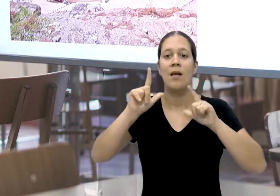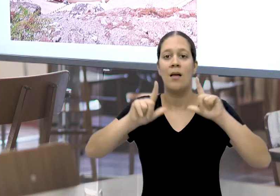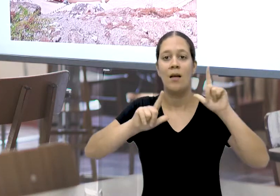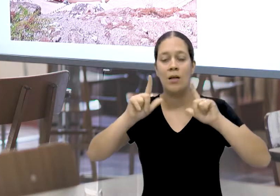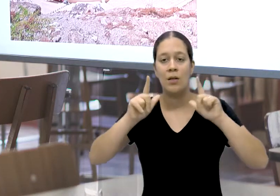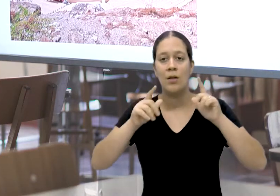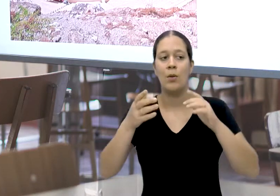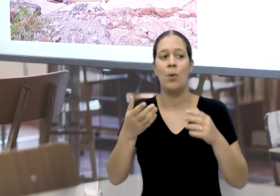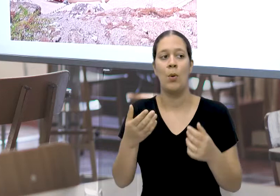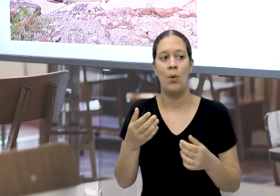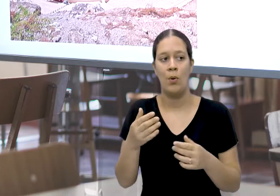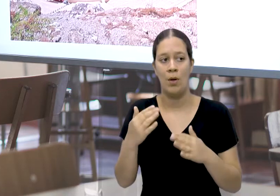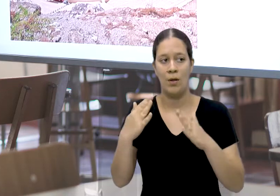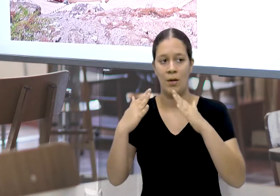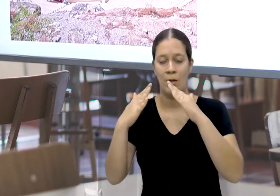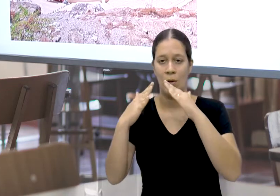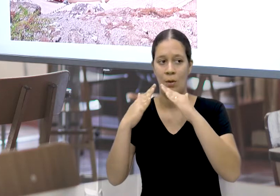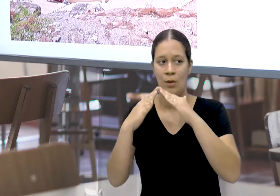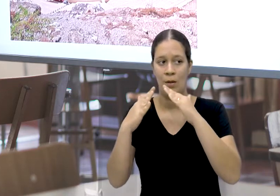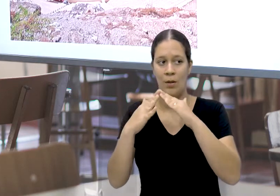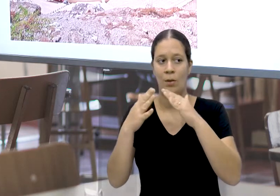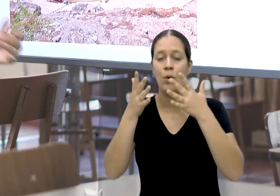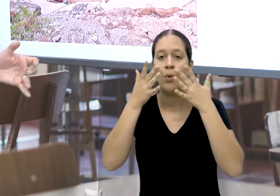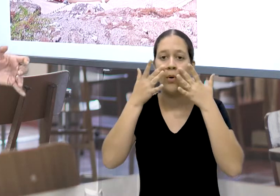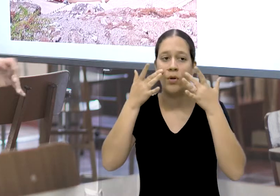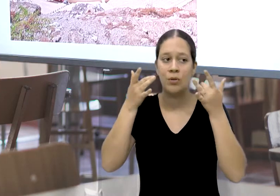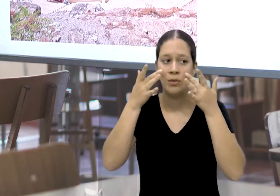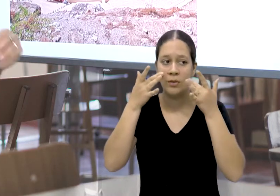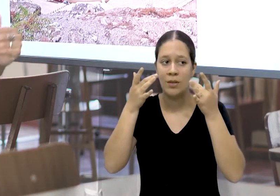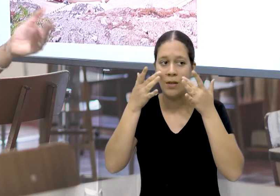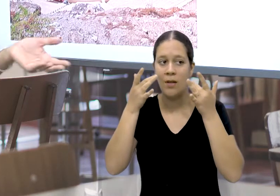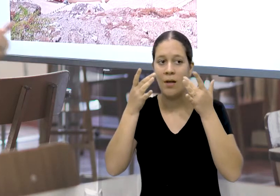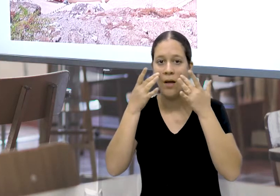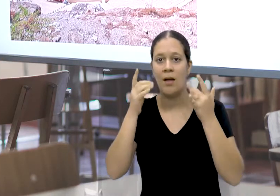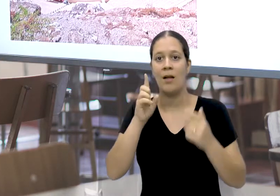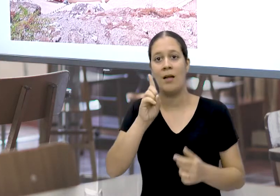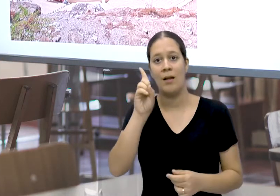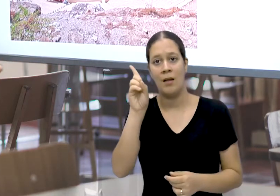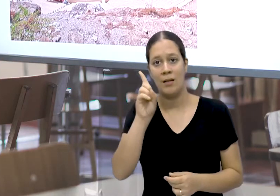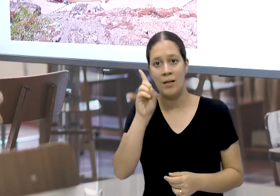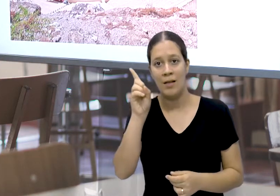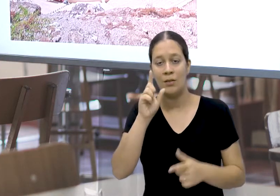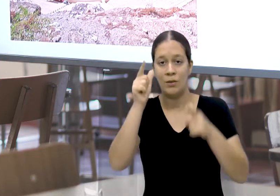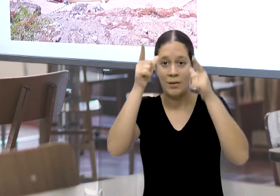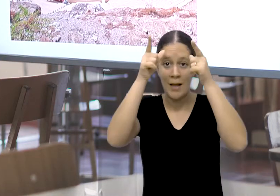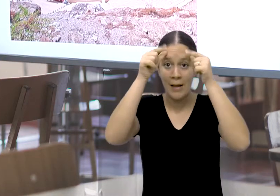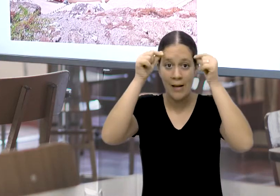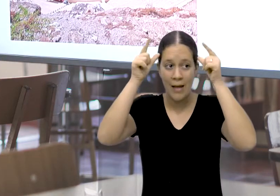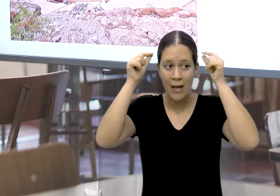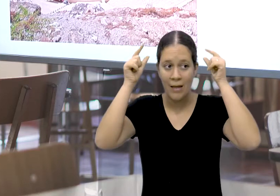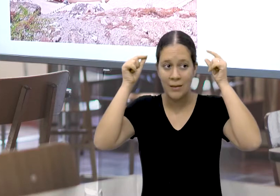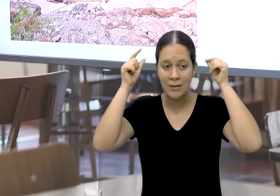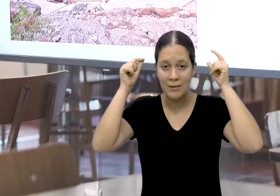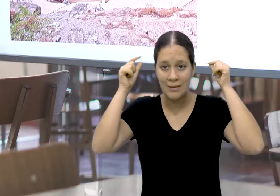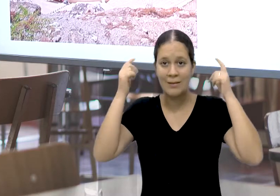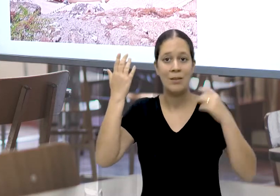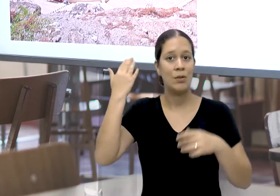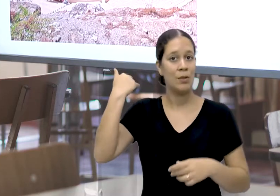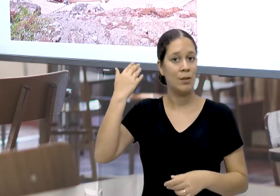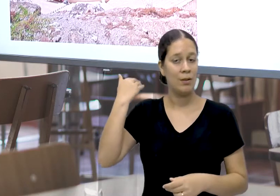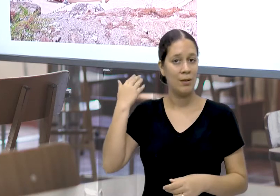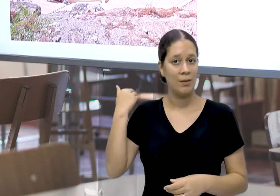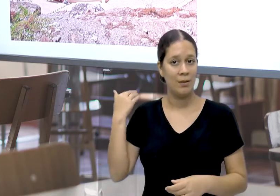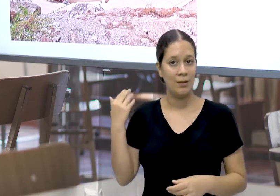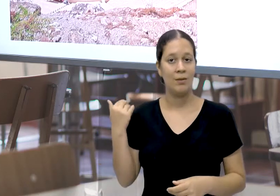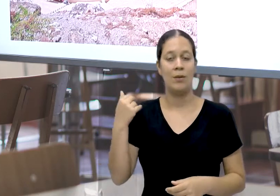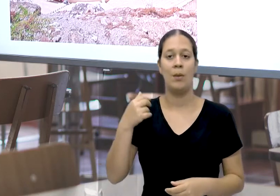atuar, atuar, tá? A dramatização é a atuação. Drama é a ação. Quando eu tenho